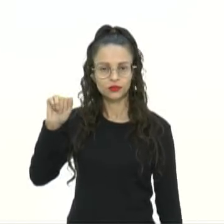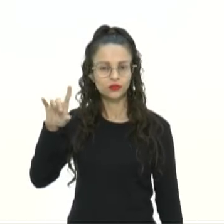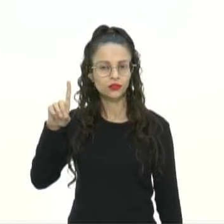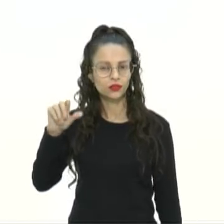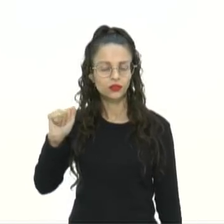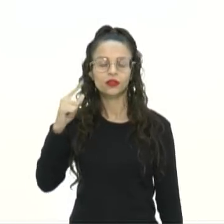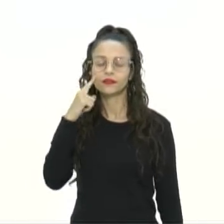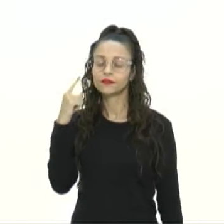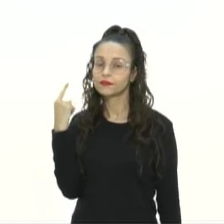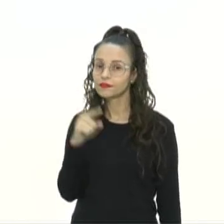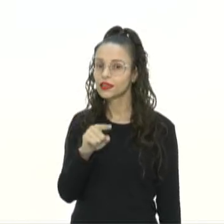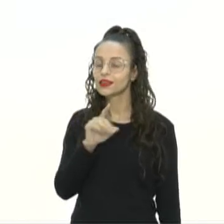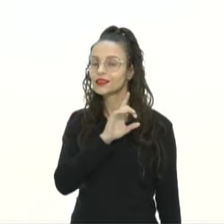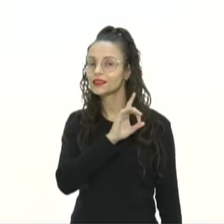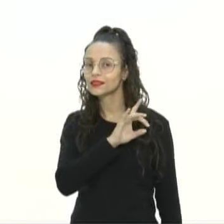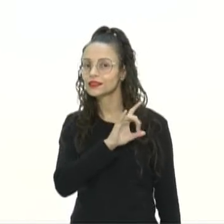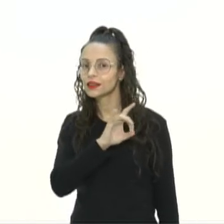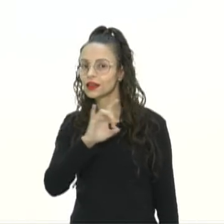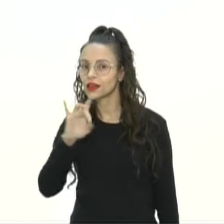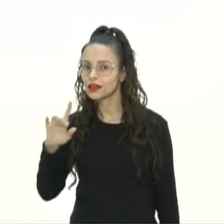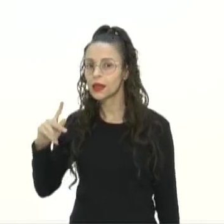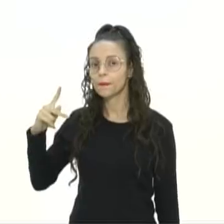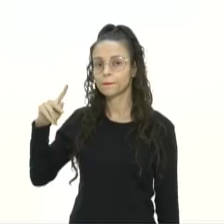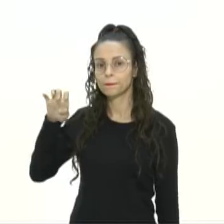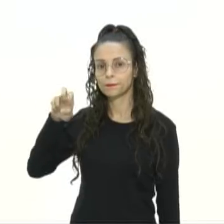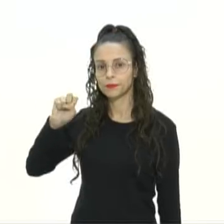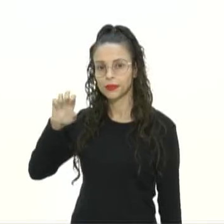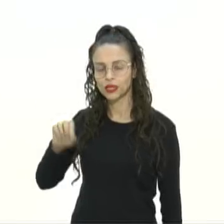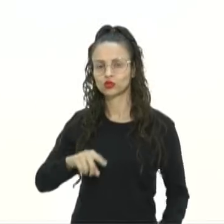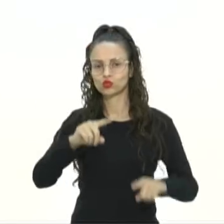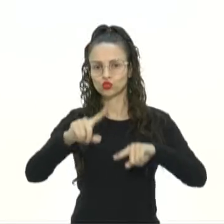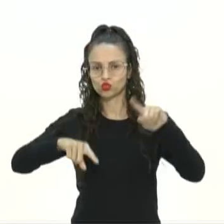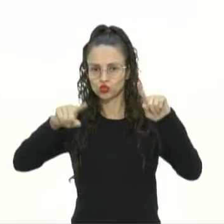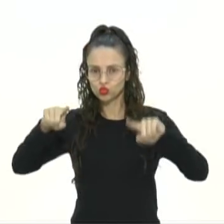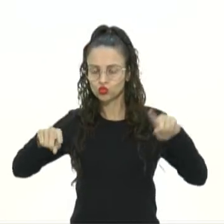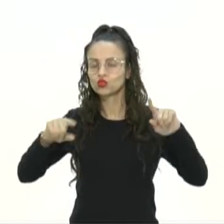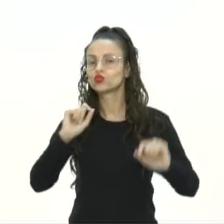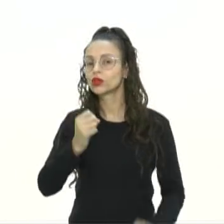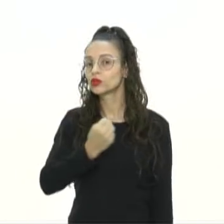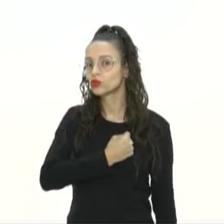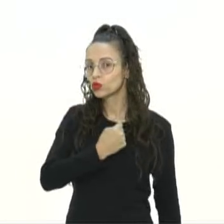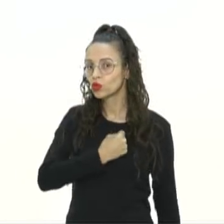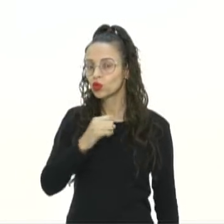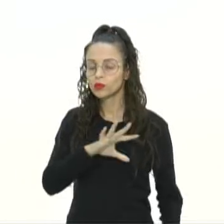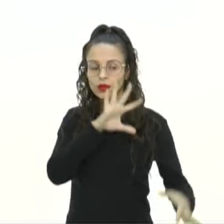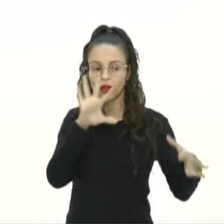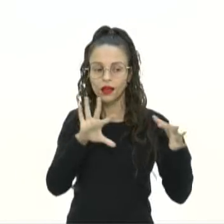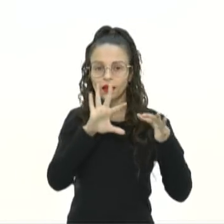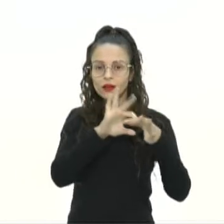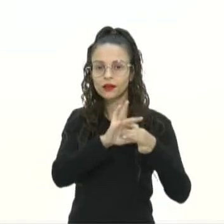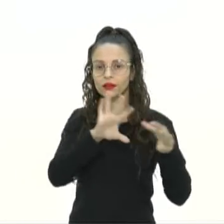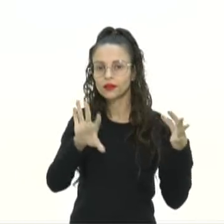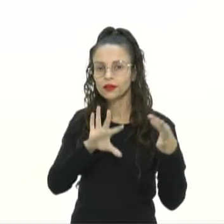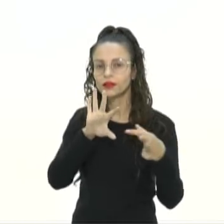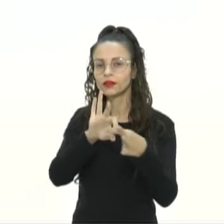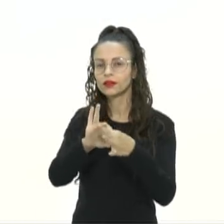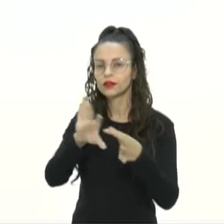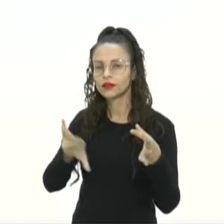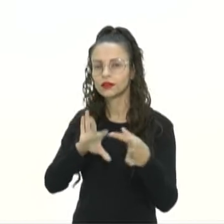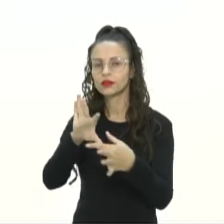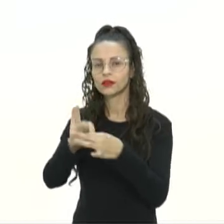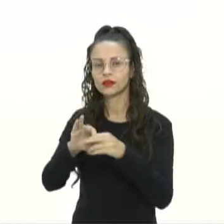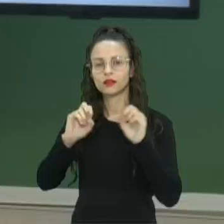considera o peso de cada uma das variáveis, ou seja, os valores a serem considerados podem ter